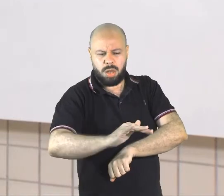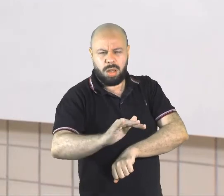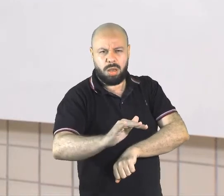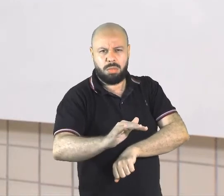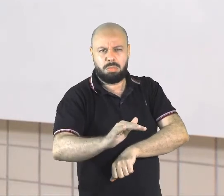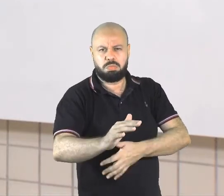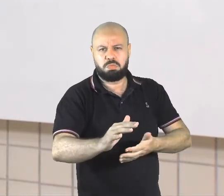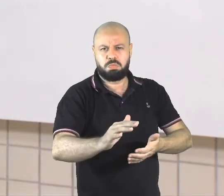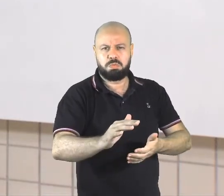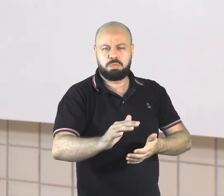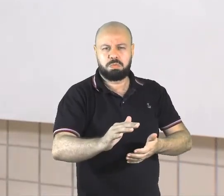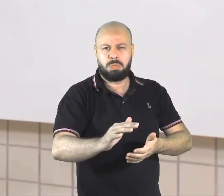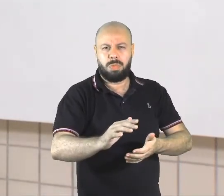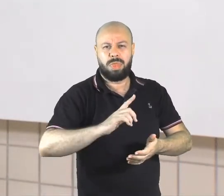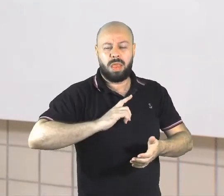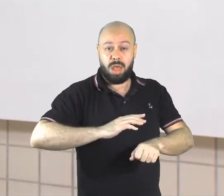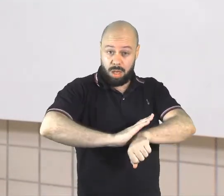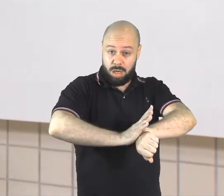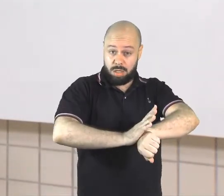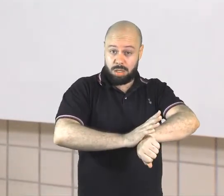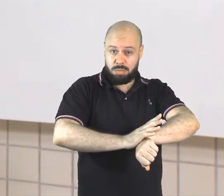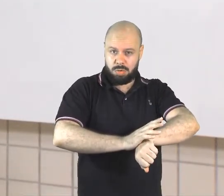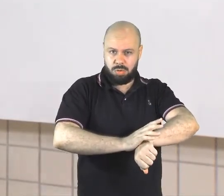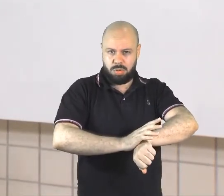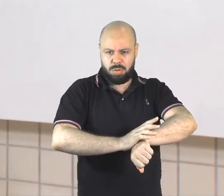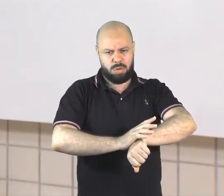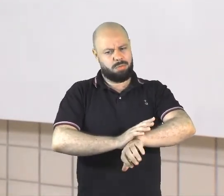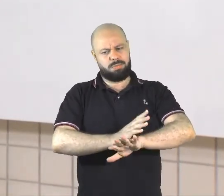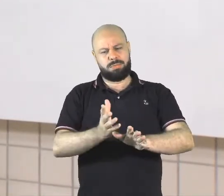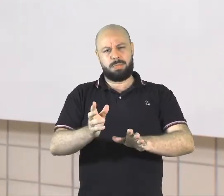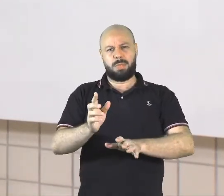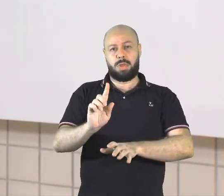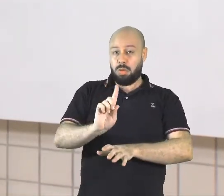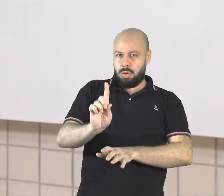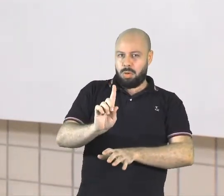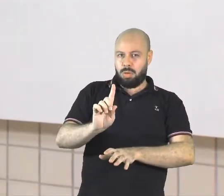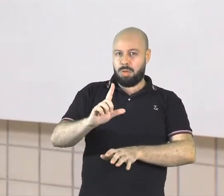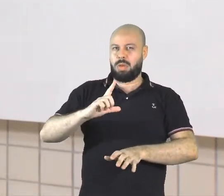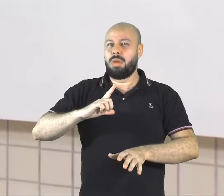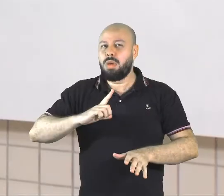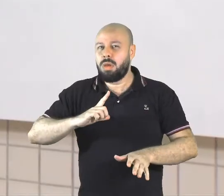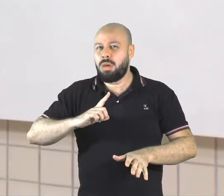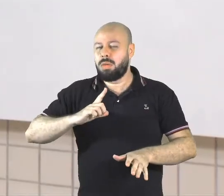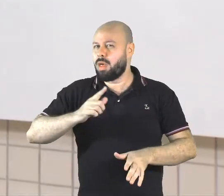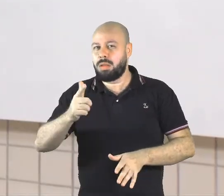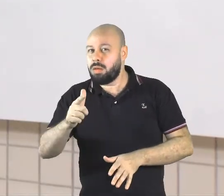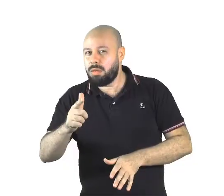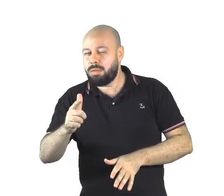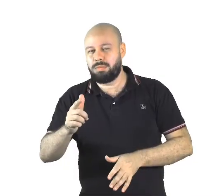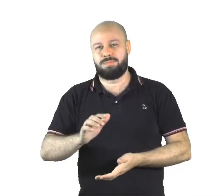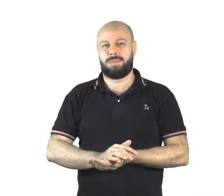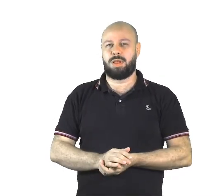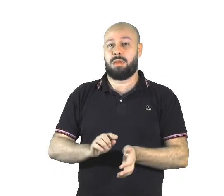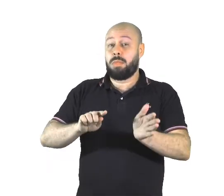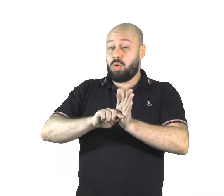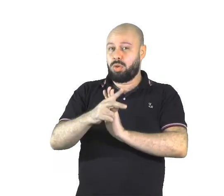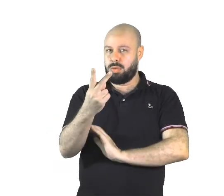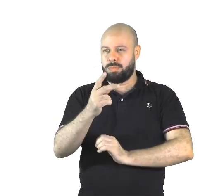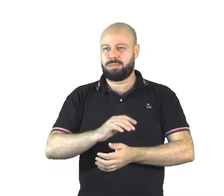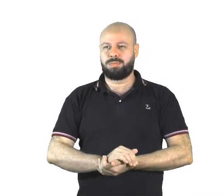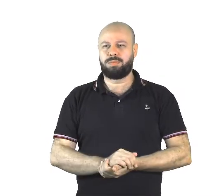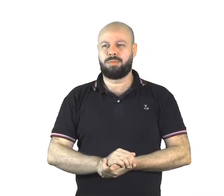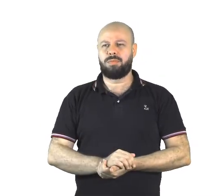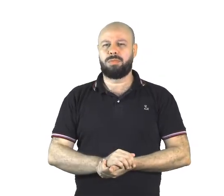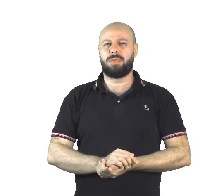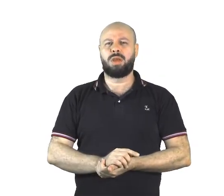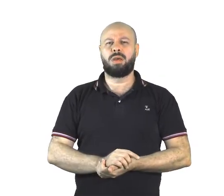atitude racista ou não? Não tem nenhuma atitude racista. E segunda pergunta, o que você